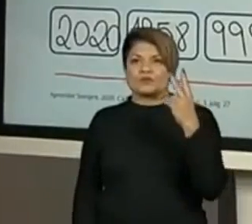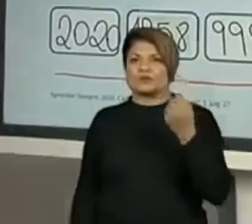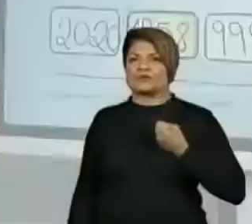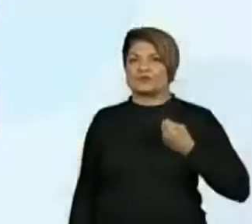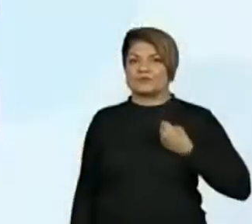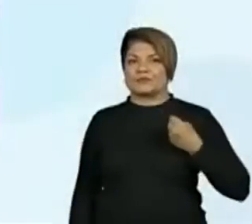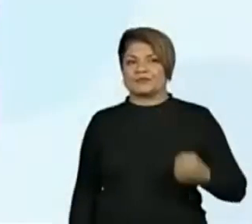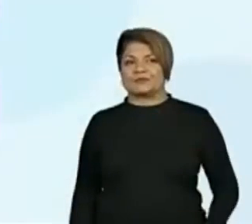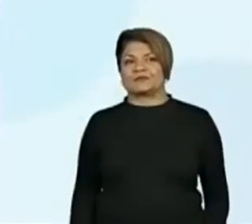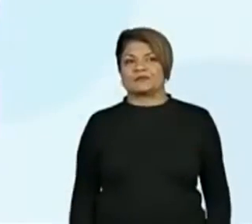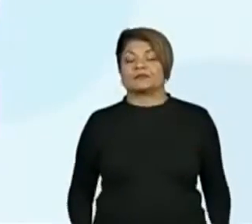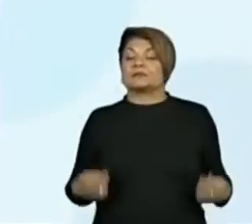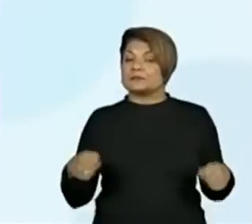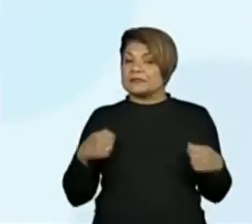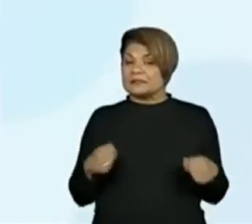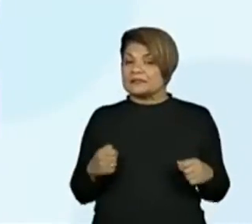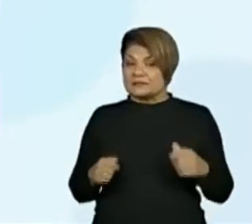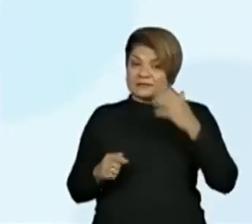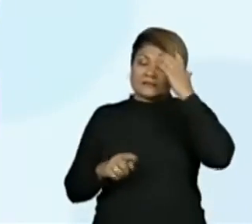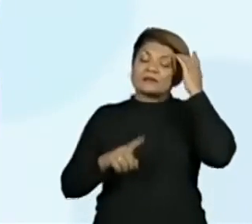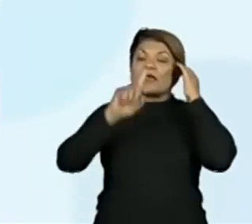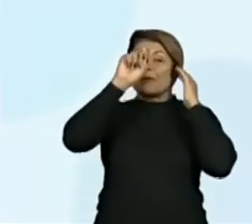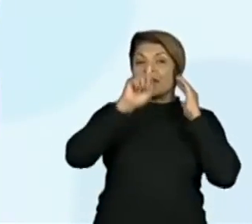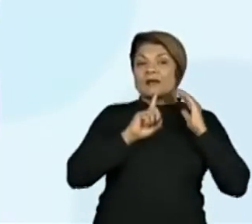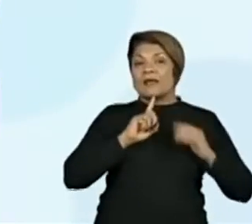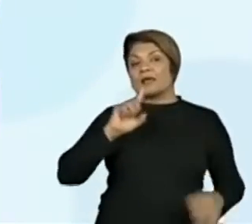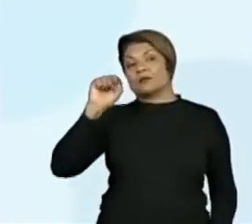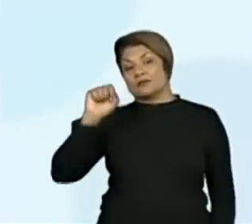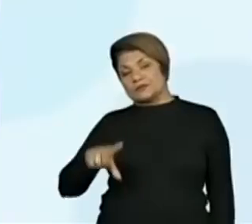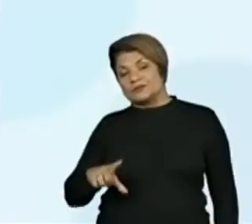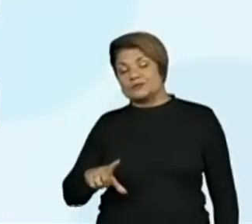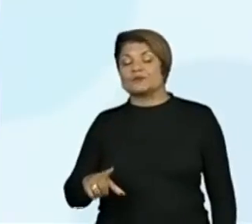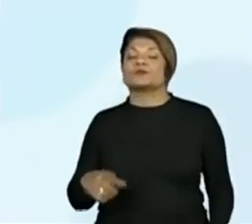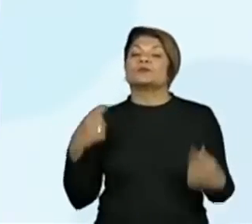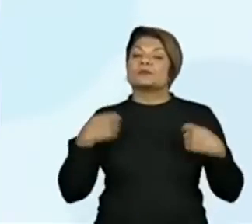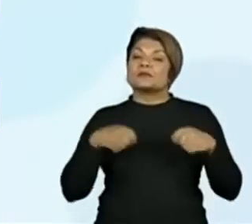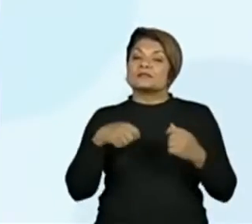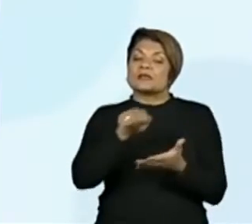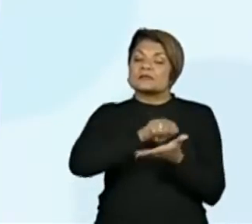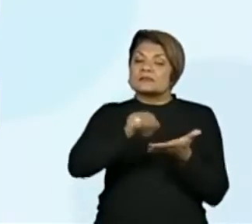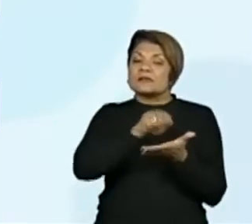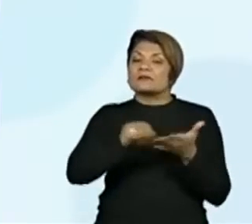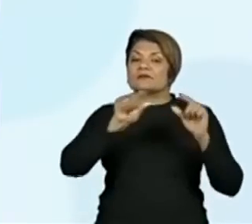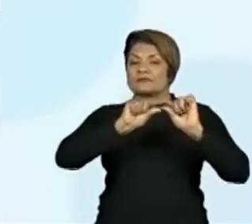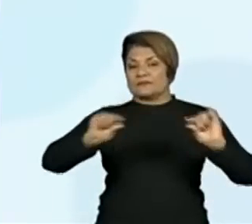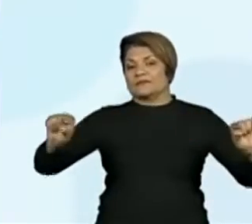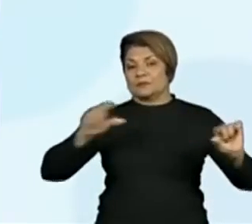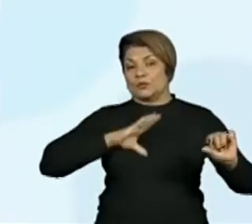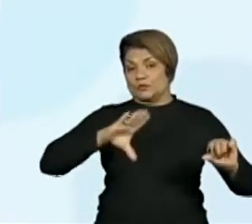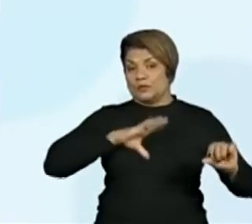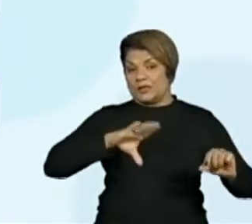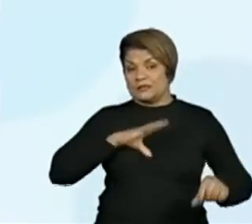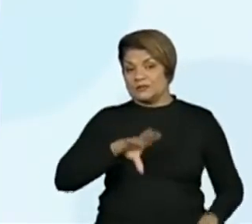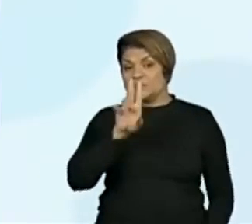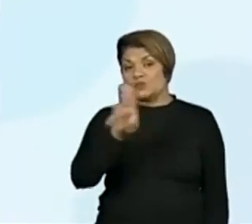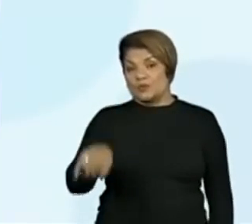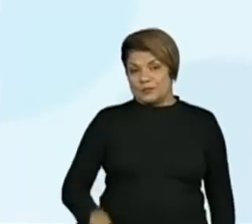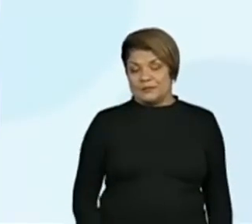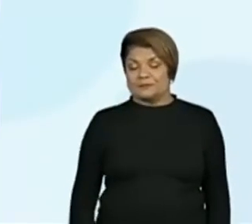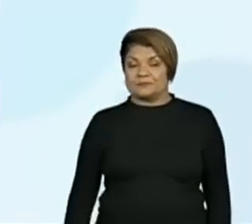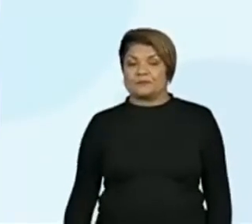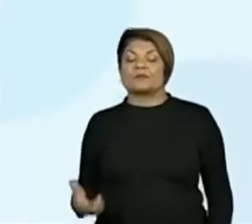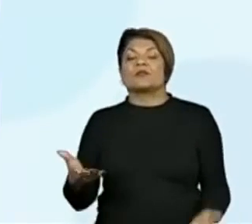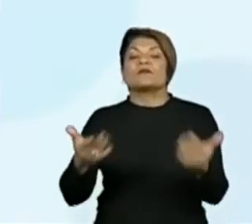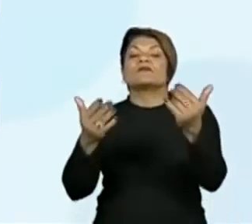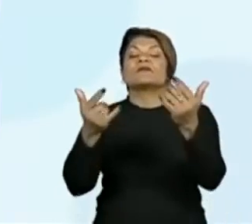falar. Esses números que estão marcados em coloridinho, em azul e amarelo. Falem para mim os números aí, bem alto para eu poder ouvir